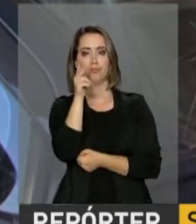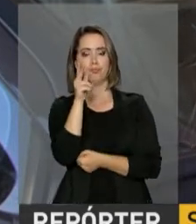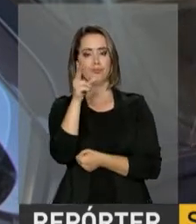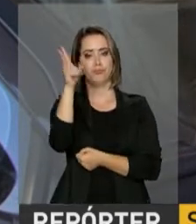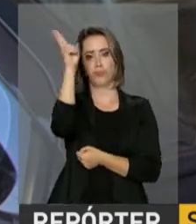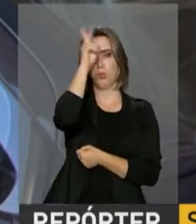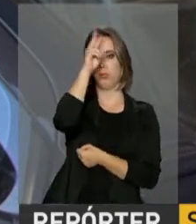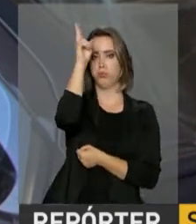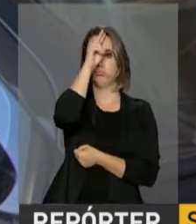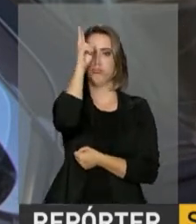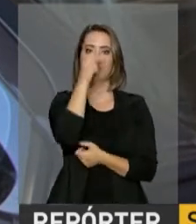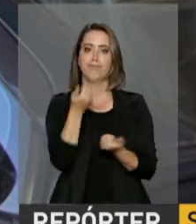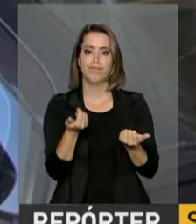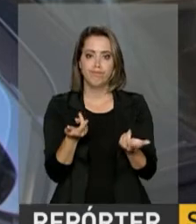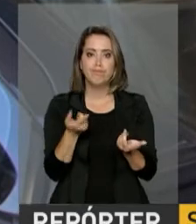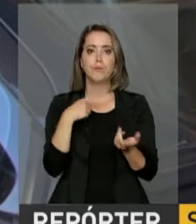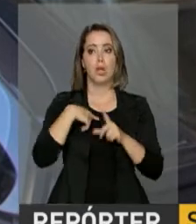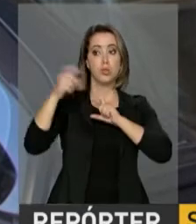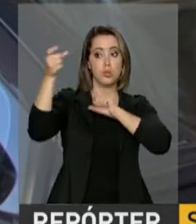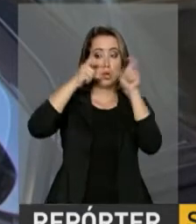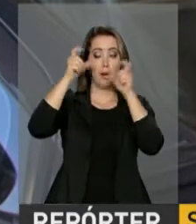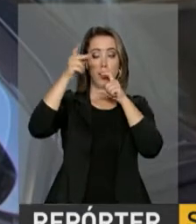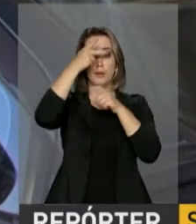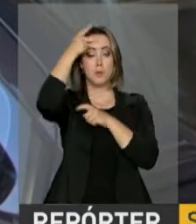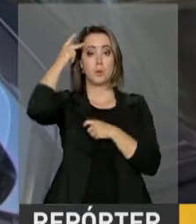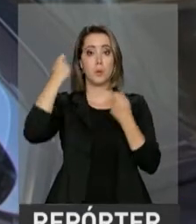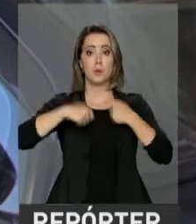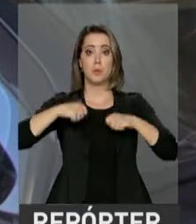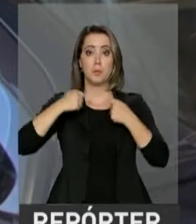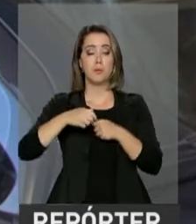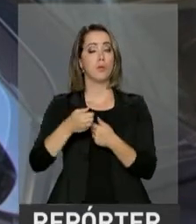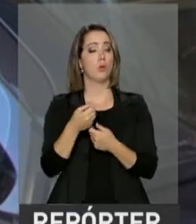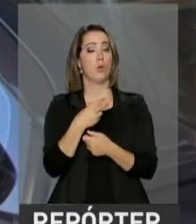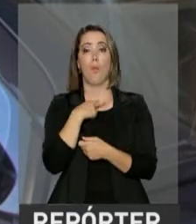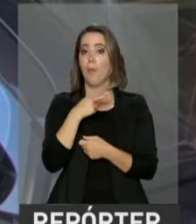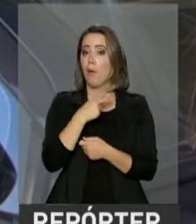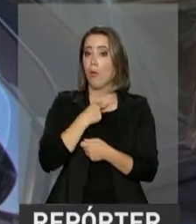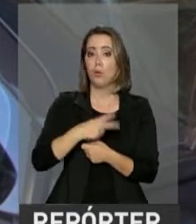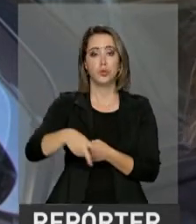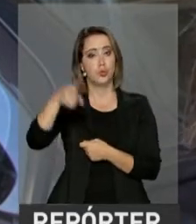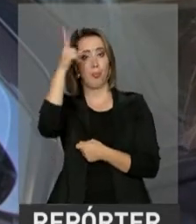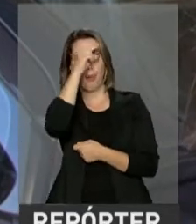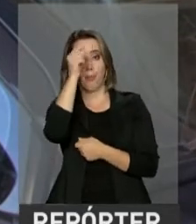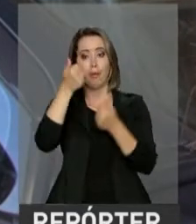Então a gente faz esse alerta também para que as pessoas não bebam e